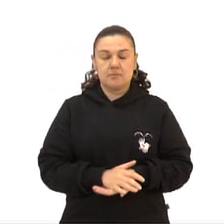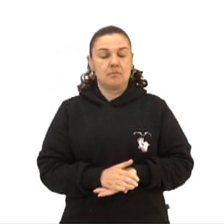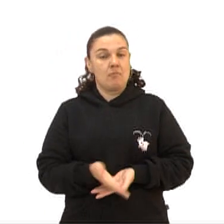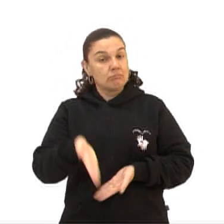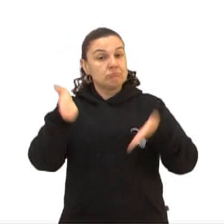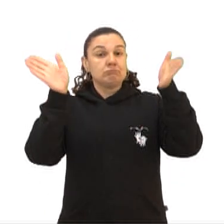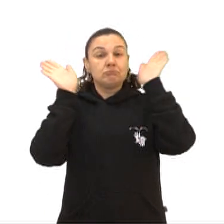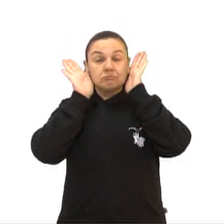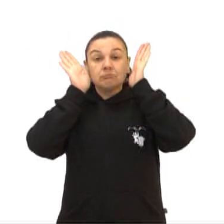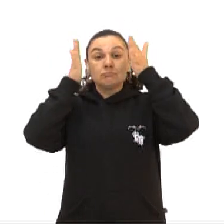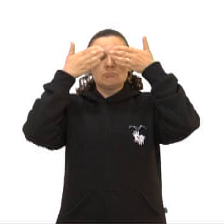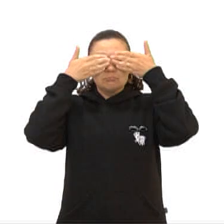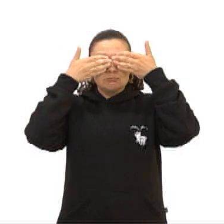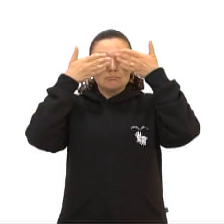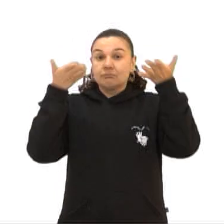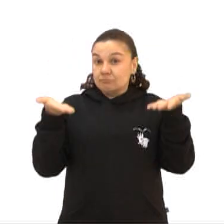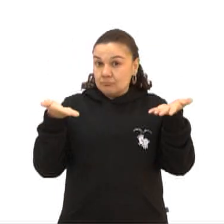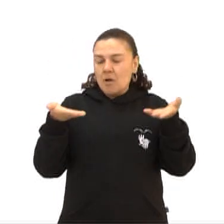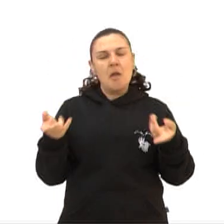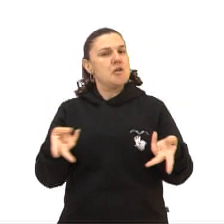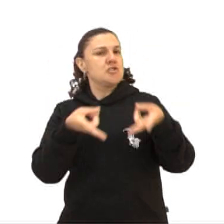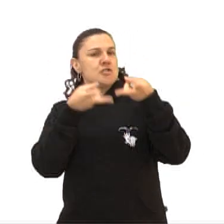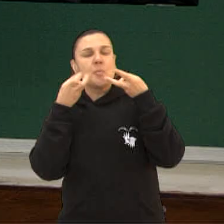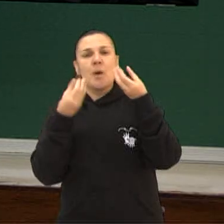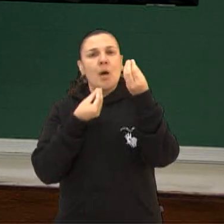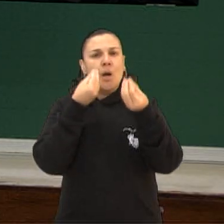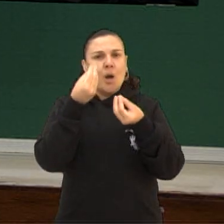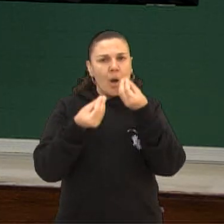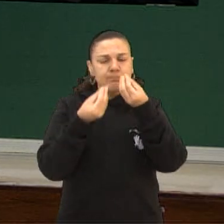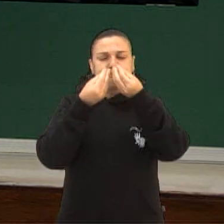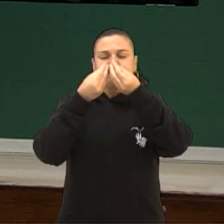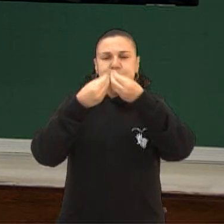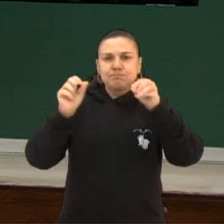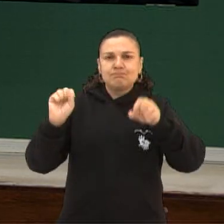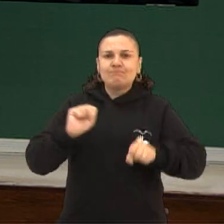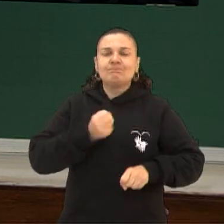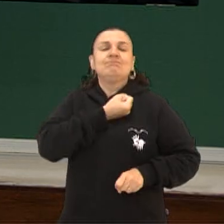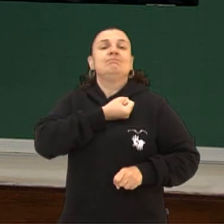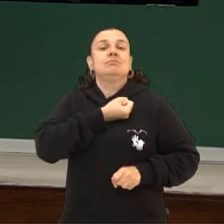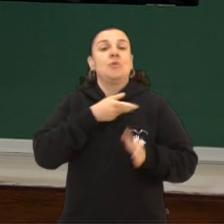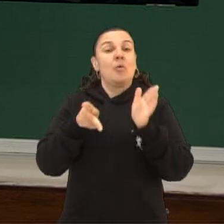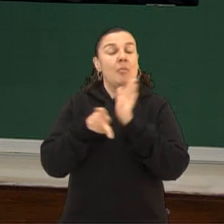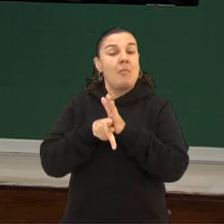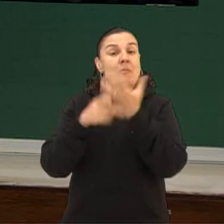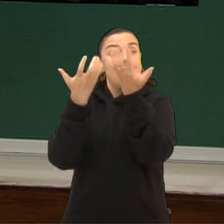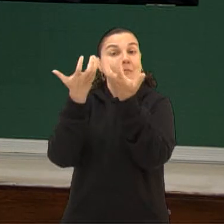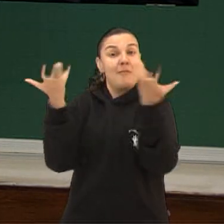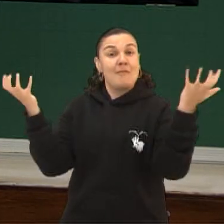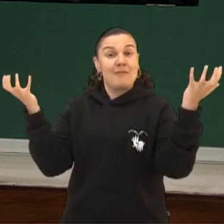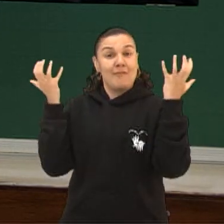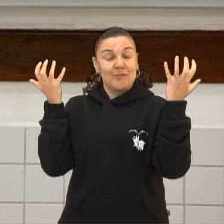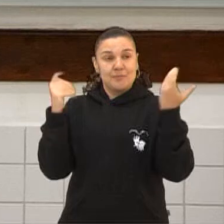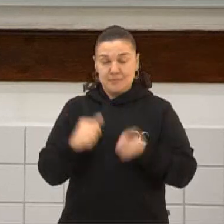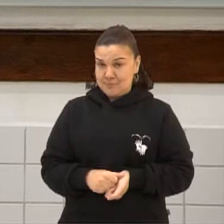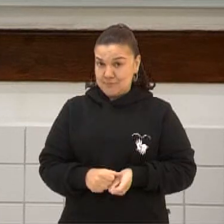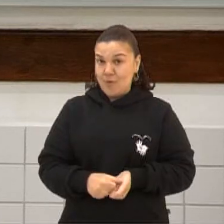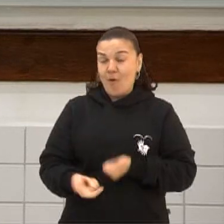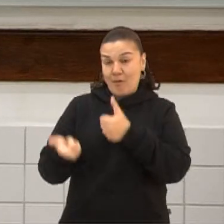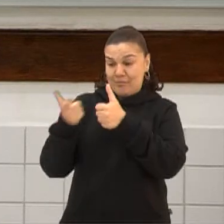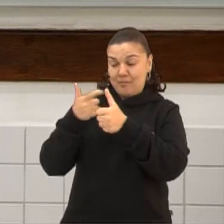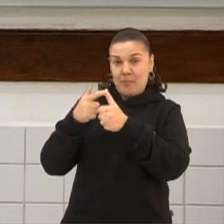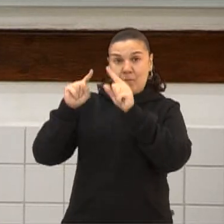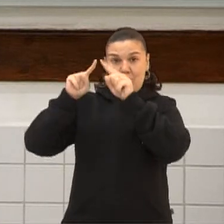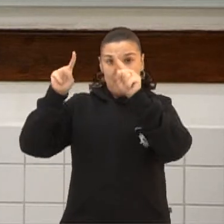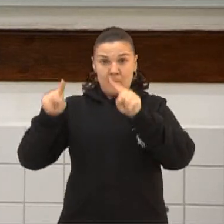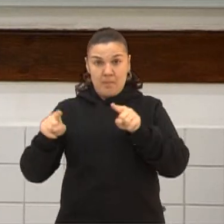vezes a gente não percebe como isso tem um impacto direto na natureza, porque na primeira charge, ali mostra que a